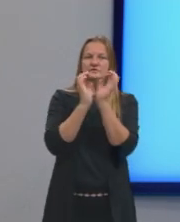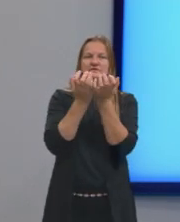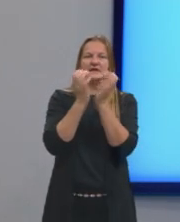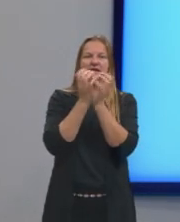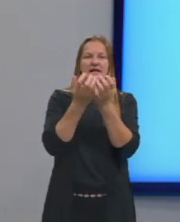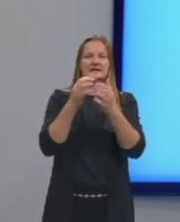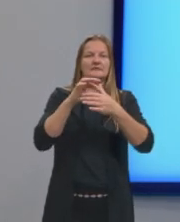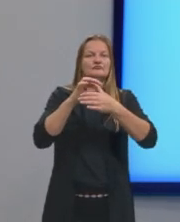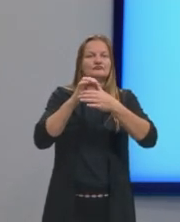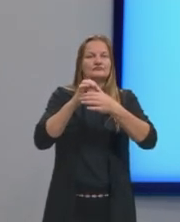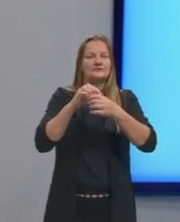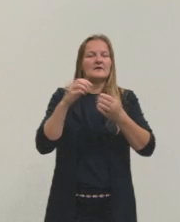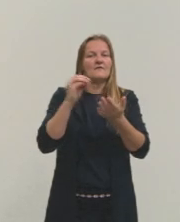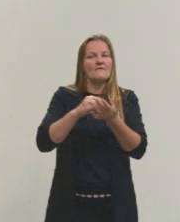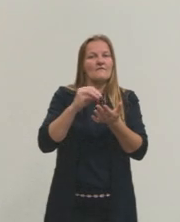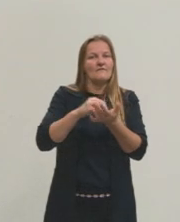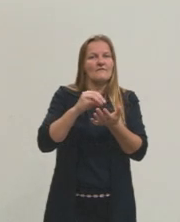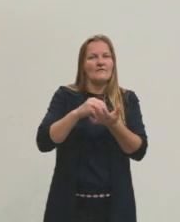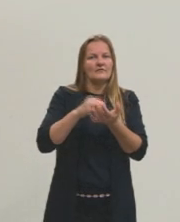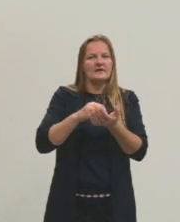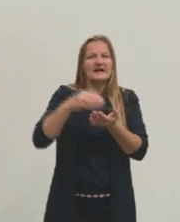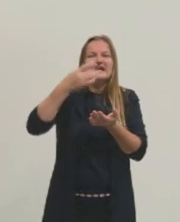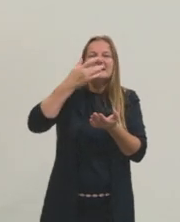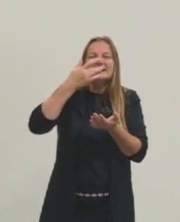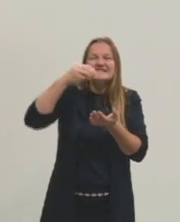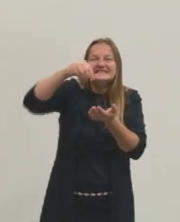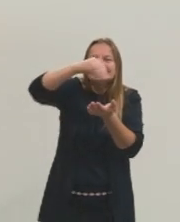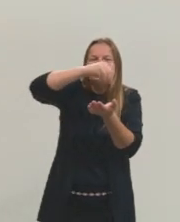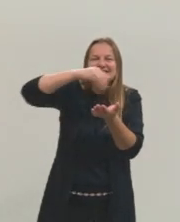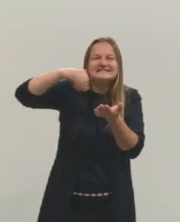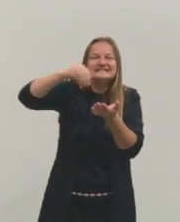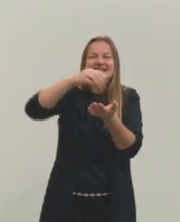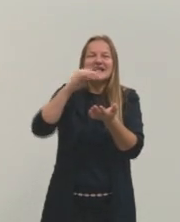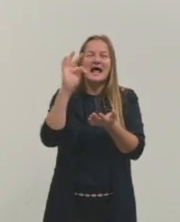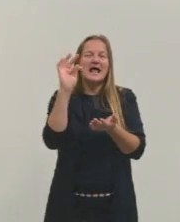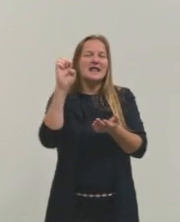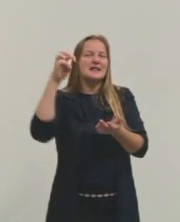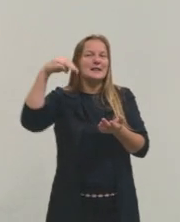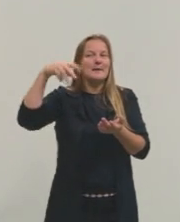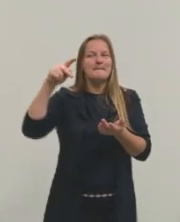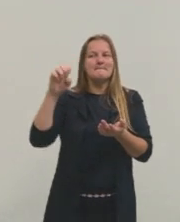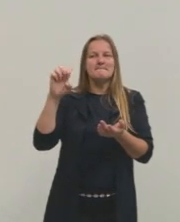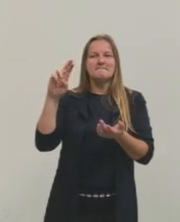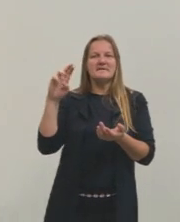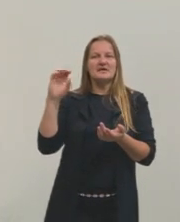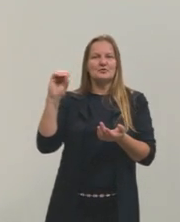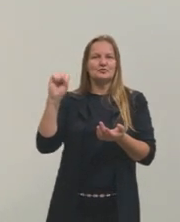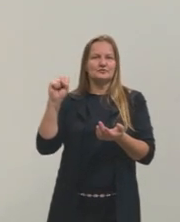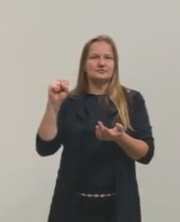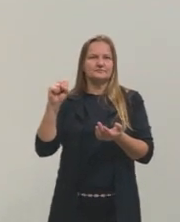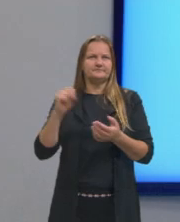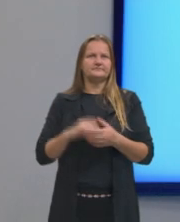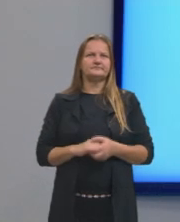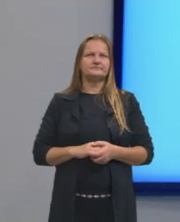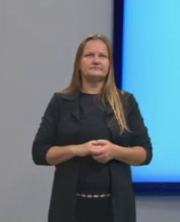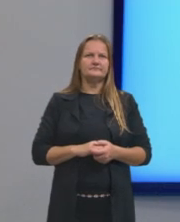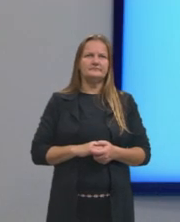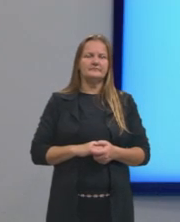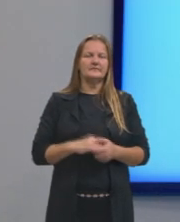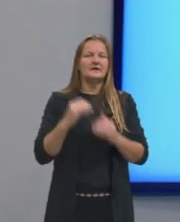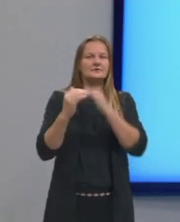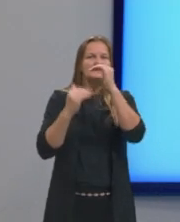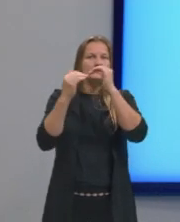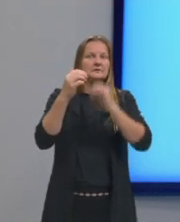não pode faltar tempero sempre que eu pensar em produzir Então esse desenvolvimento